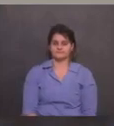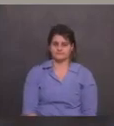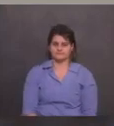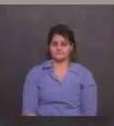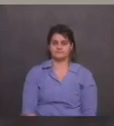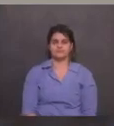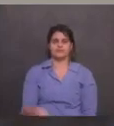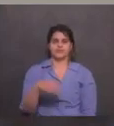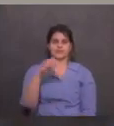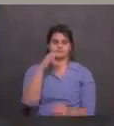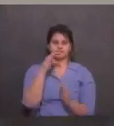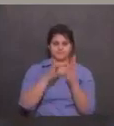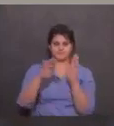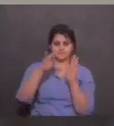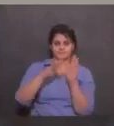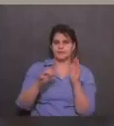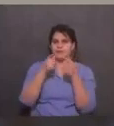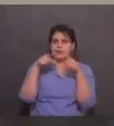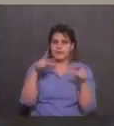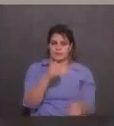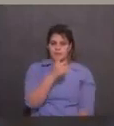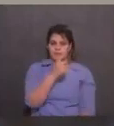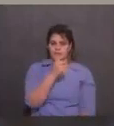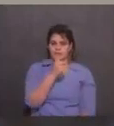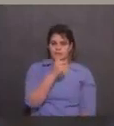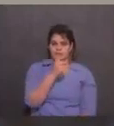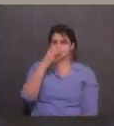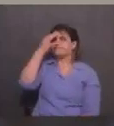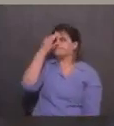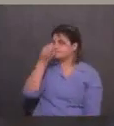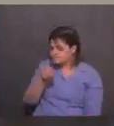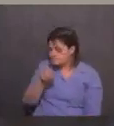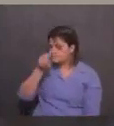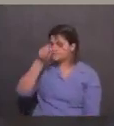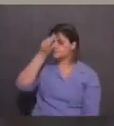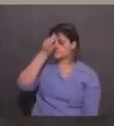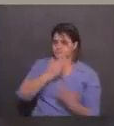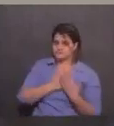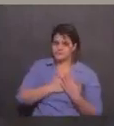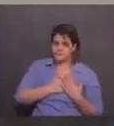Thank you.